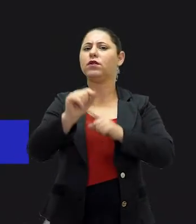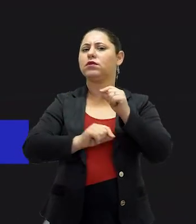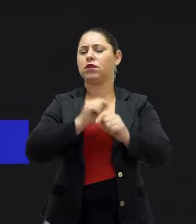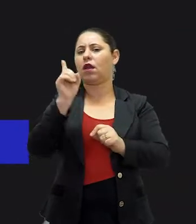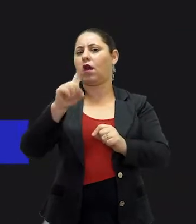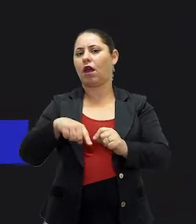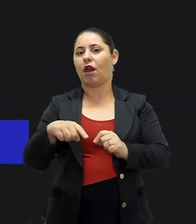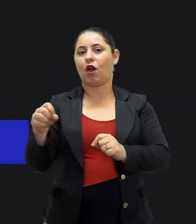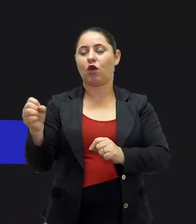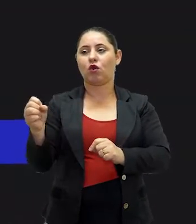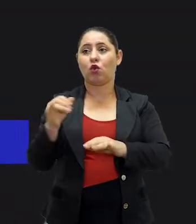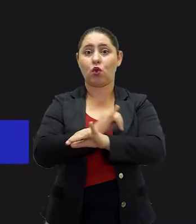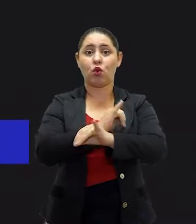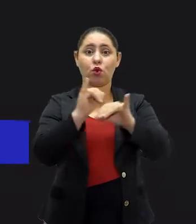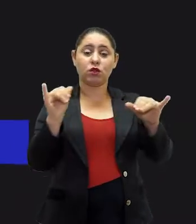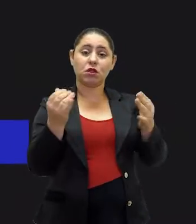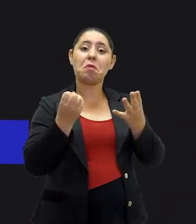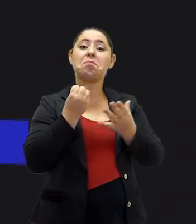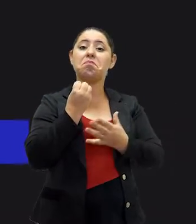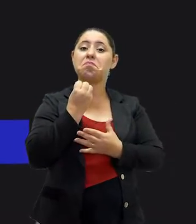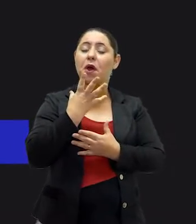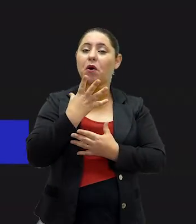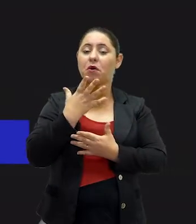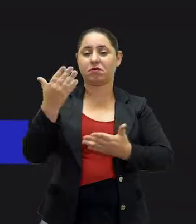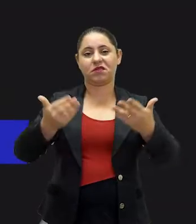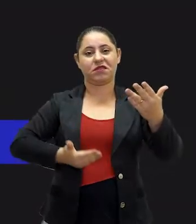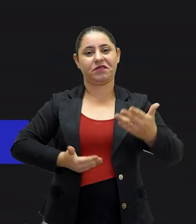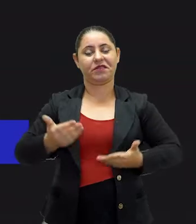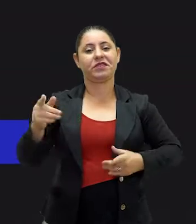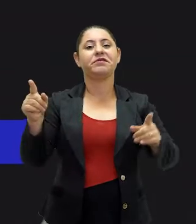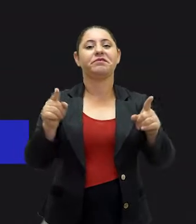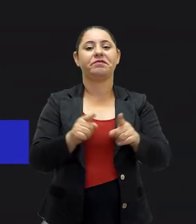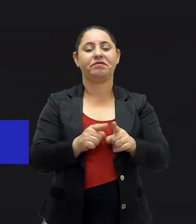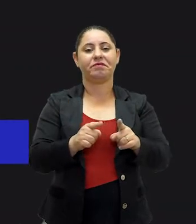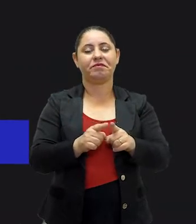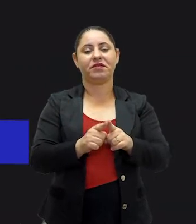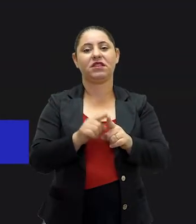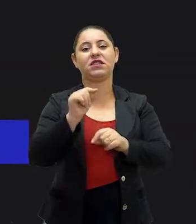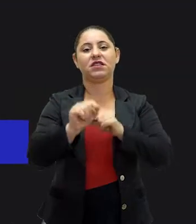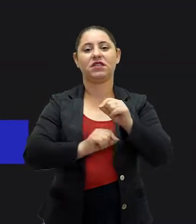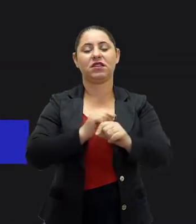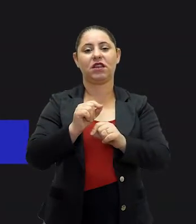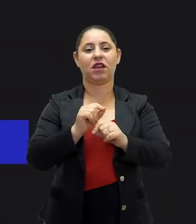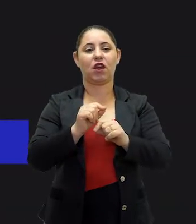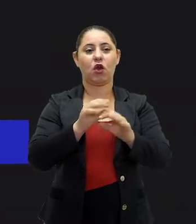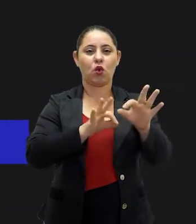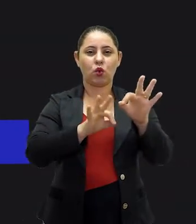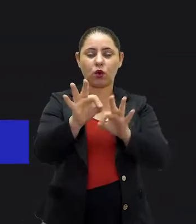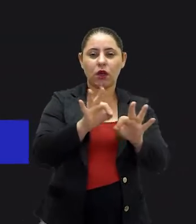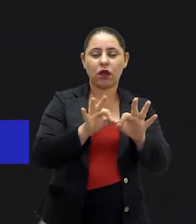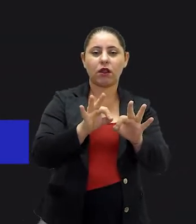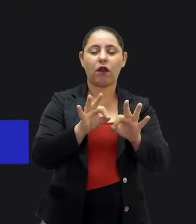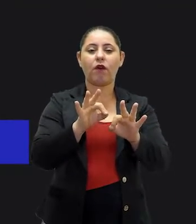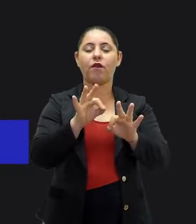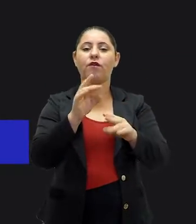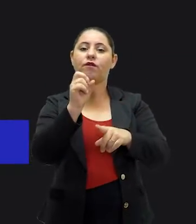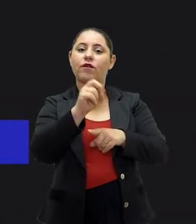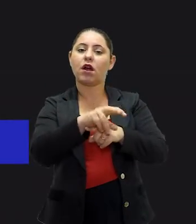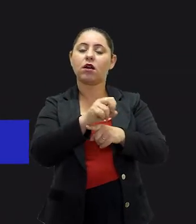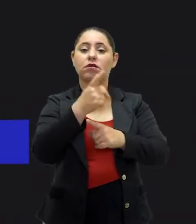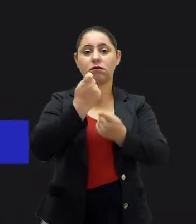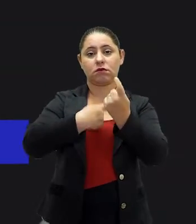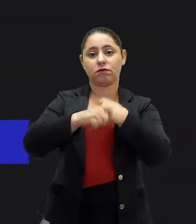é uma grande notícia para todos os nossos servidores também, a questão dessa reestruturação das carreiras